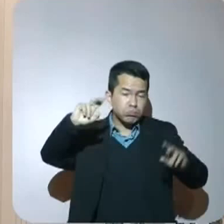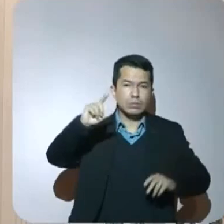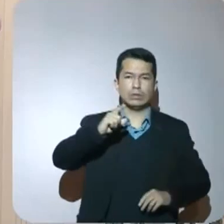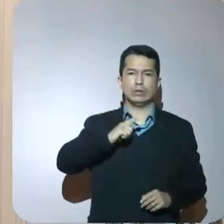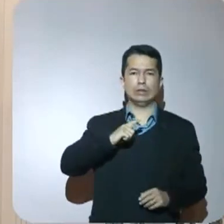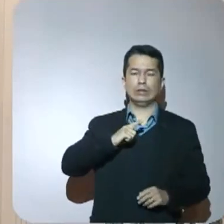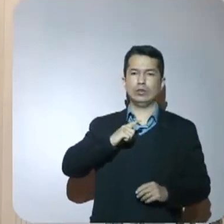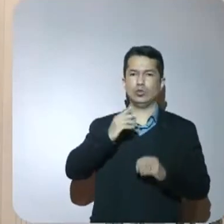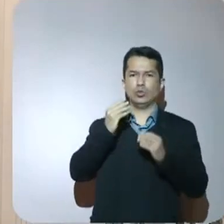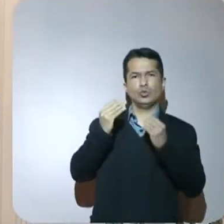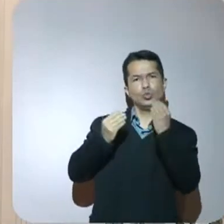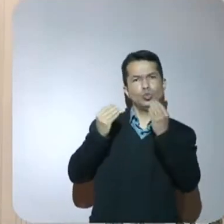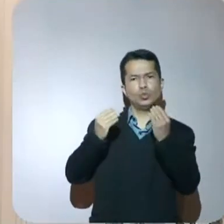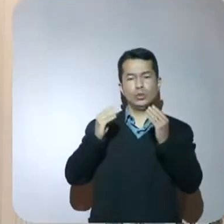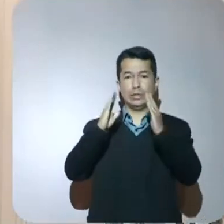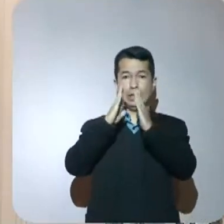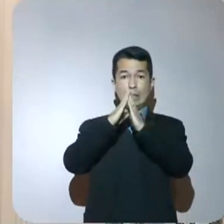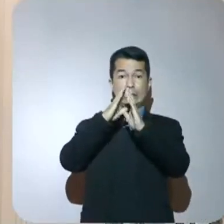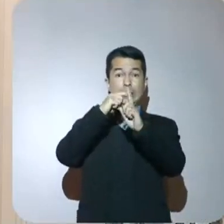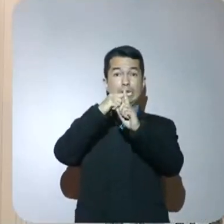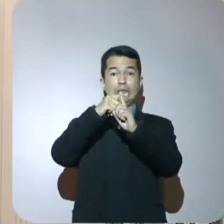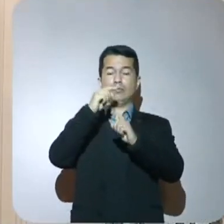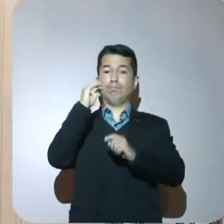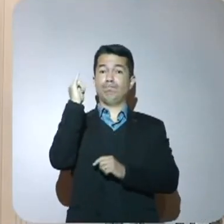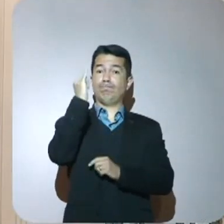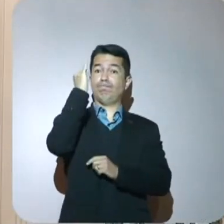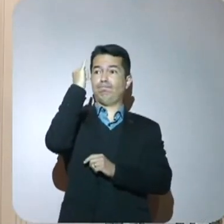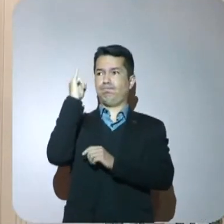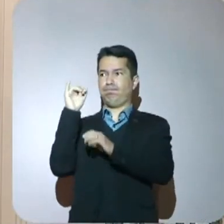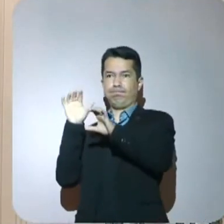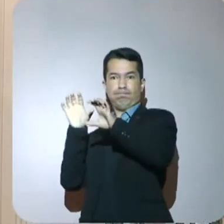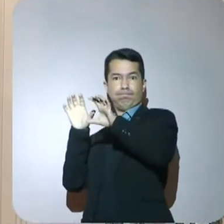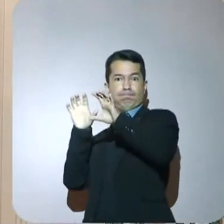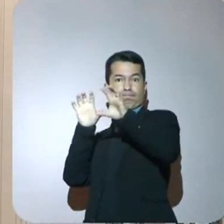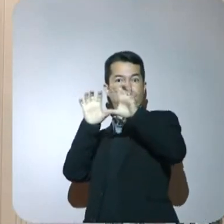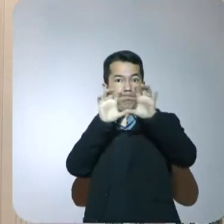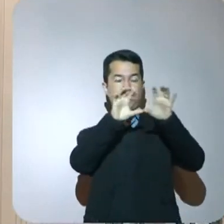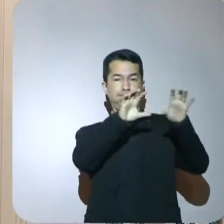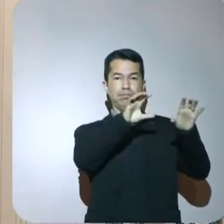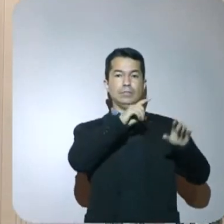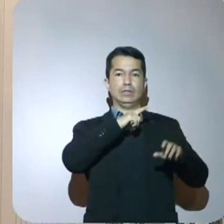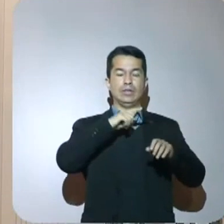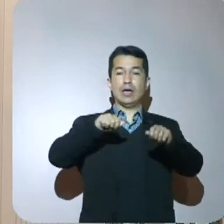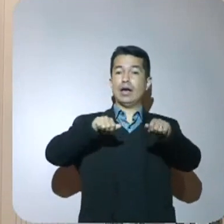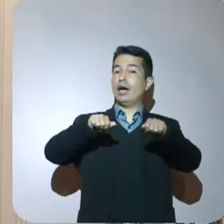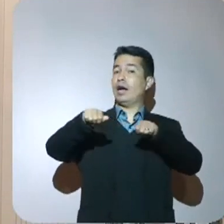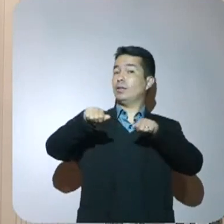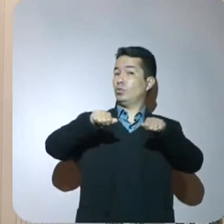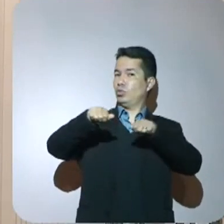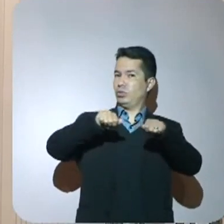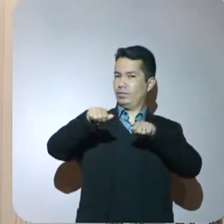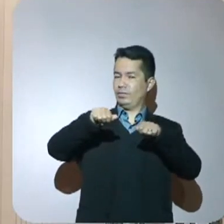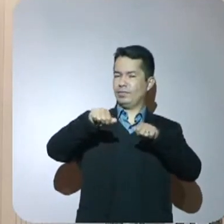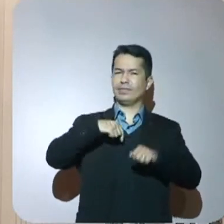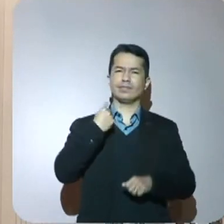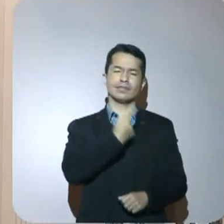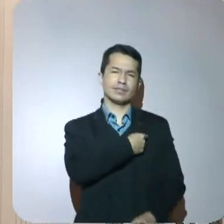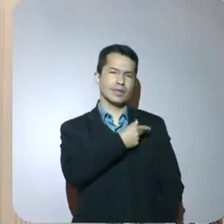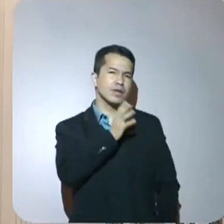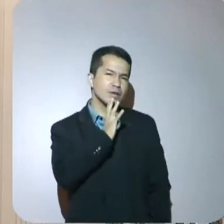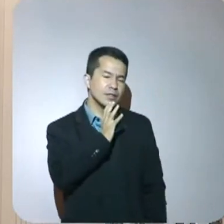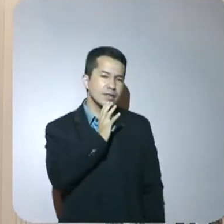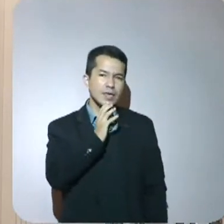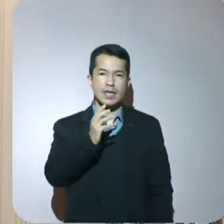algumas marcas de igreja relevante no livro de Atos dos Apóstolos. E a gente olhou para 3 igrejas, a